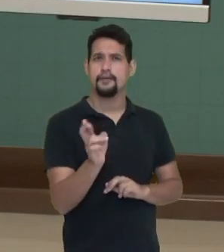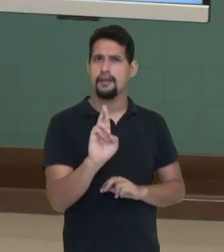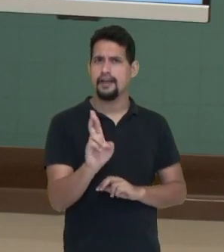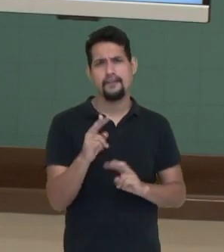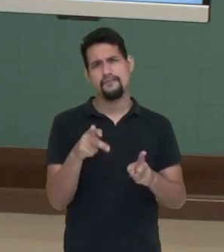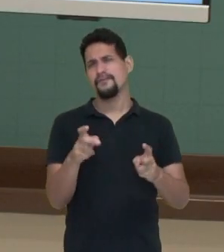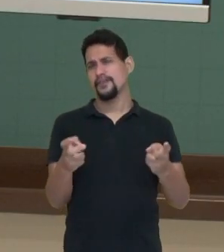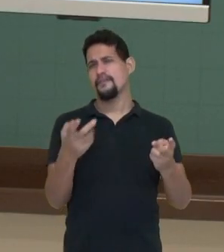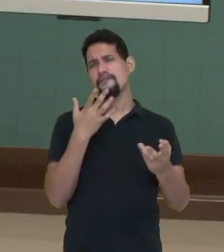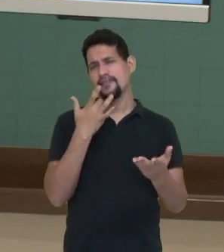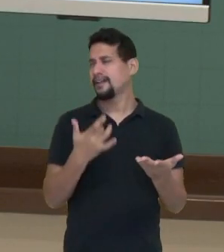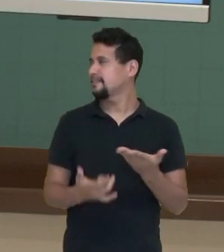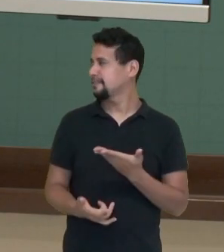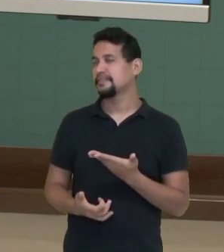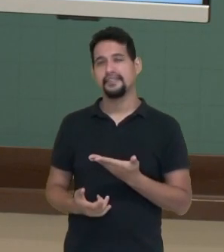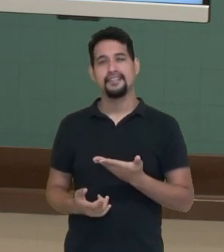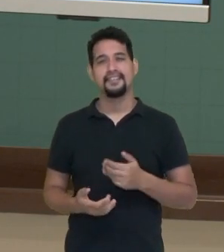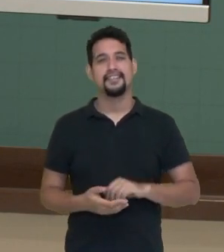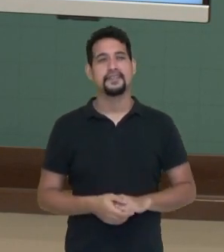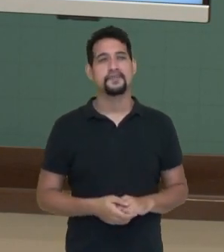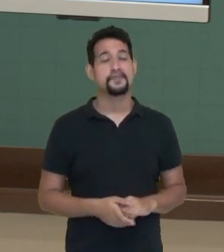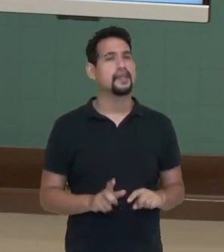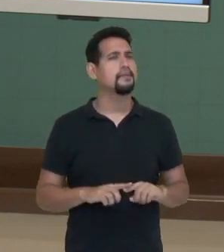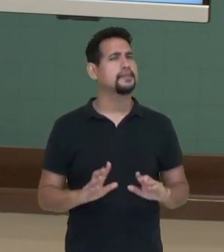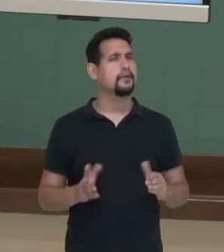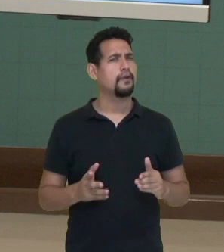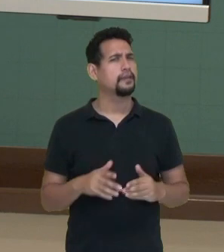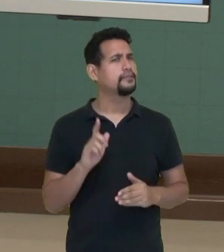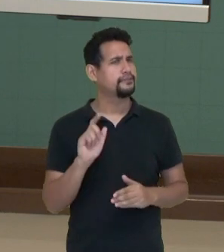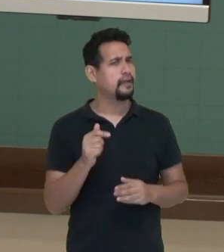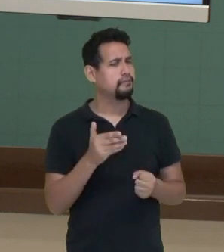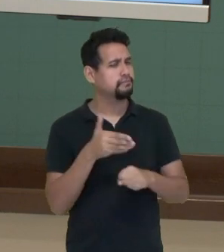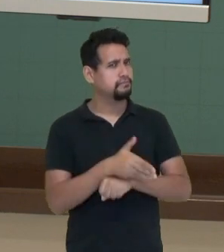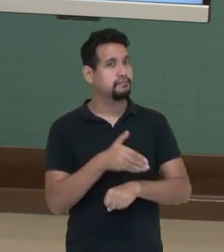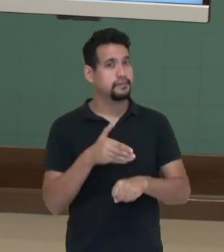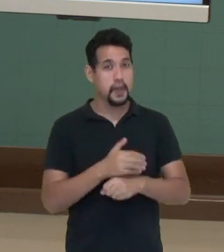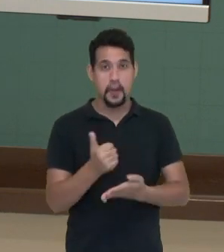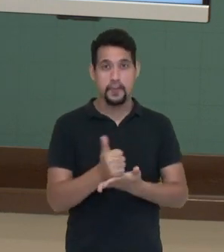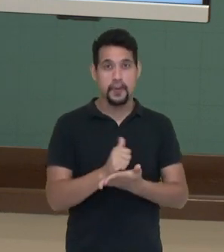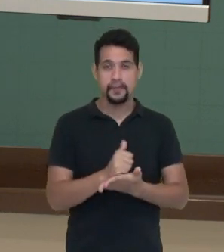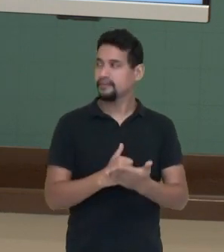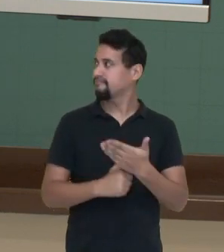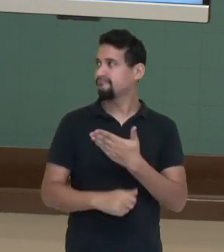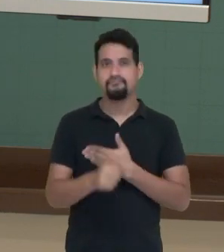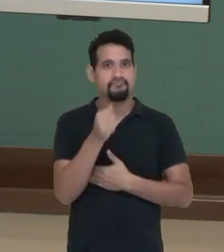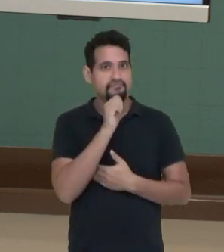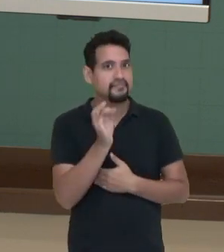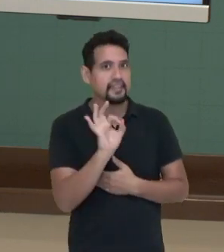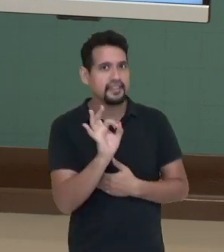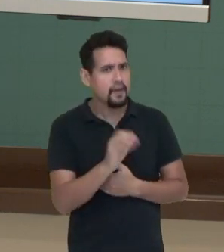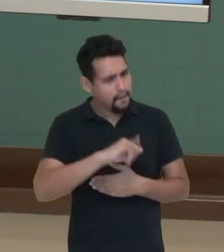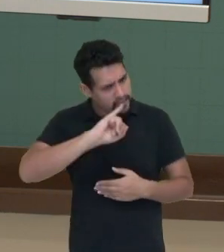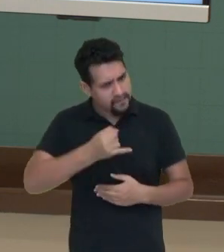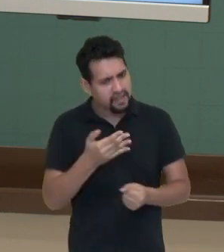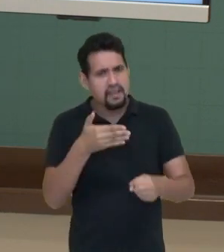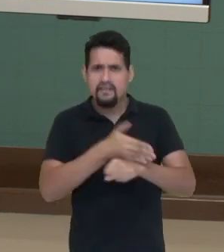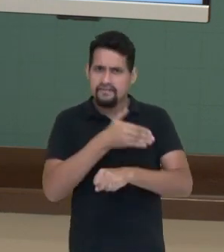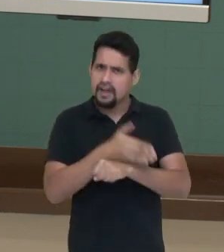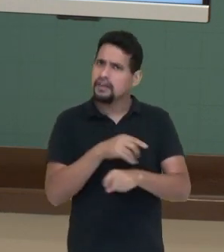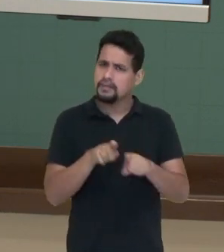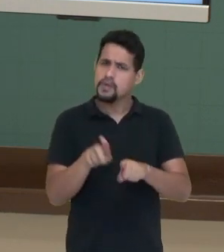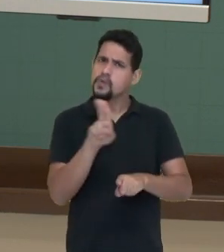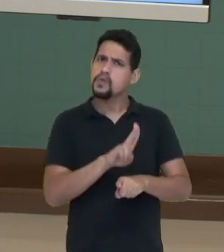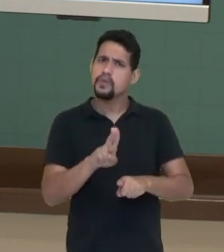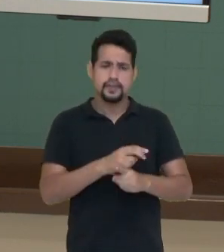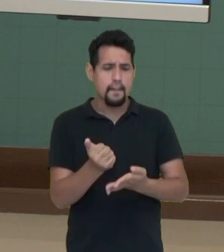só que tranquilinho, né? Então tá bom. E aí, você já acessou o Matific? Se não acessou, não perca tempo. Entra lá na plataforma,